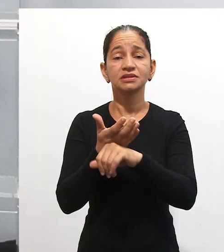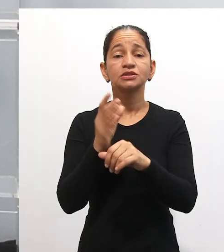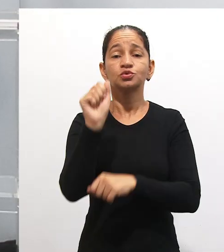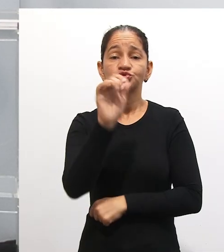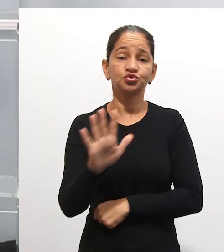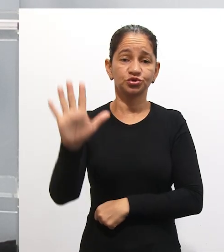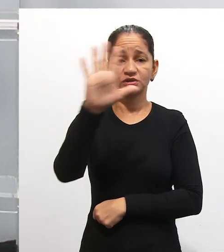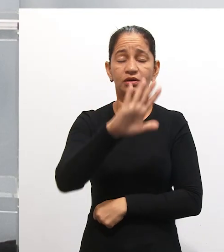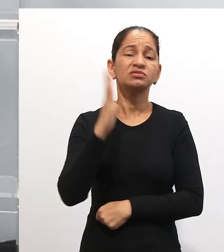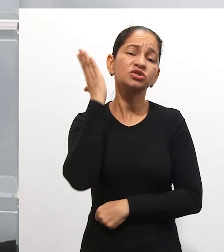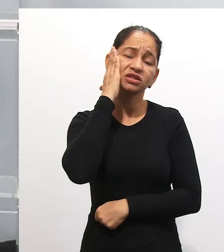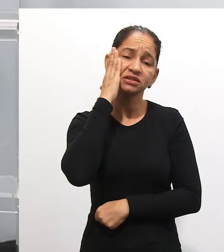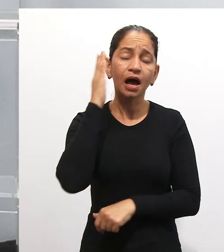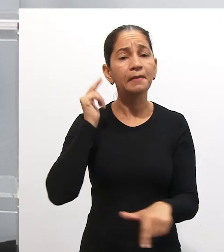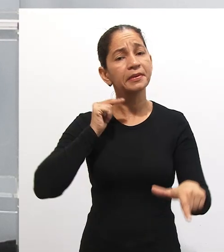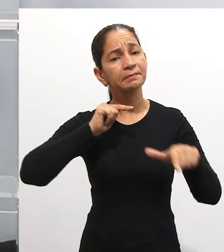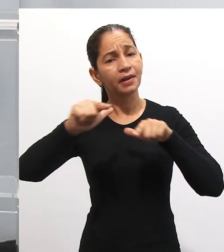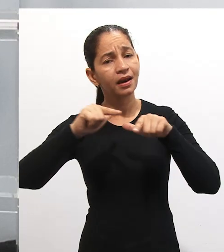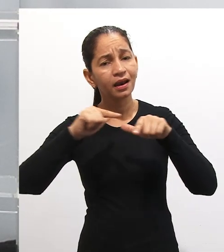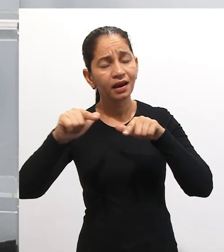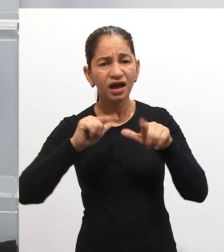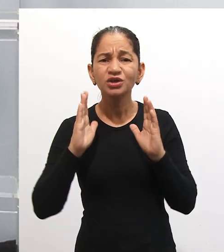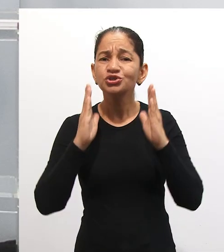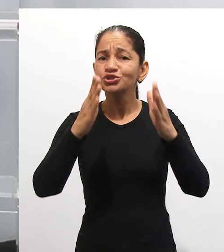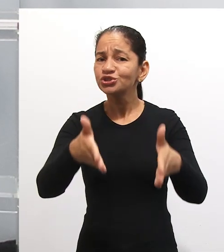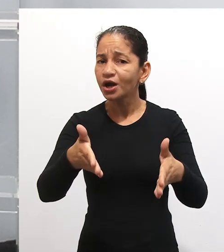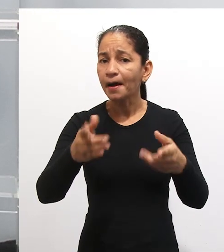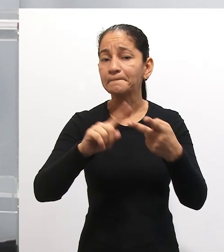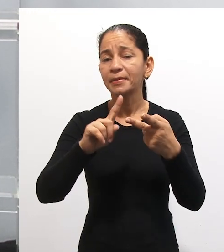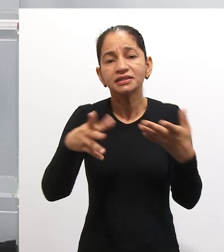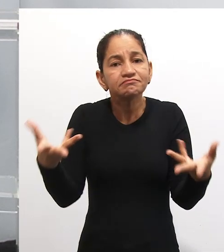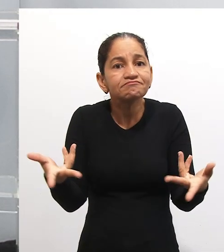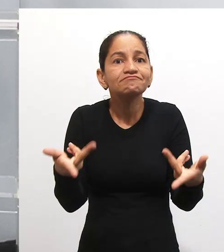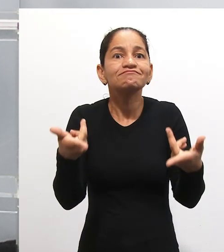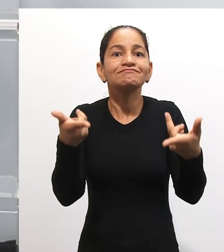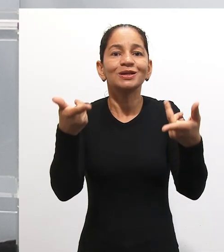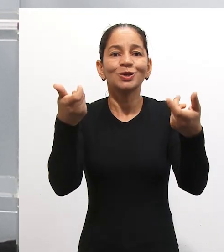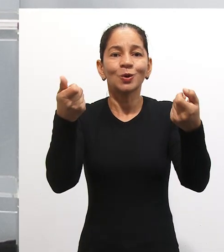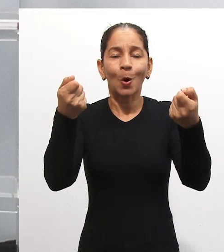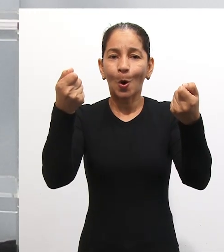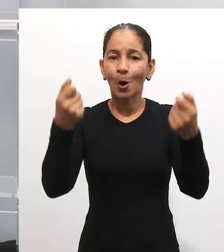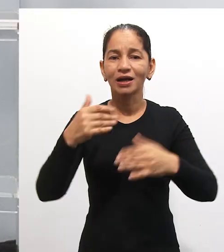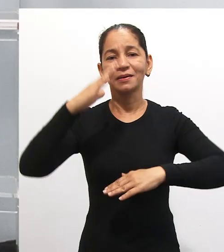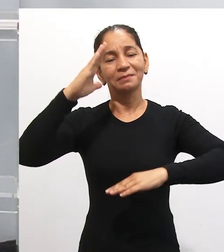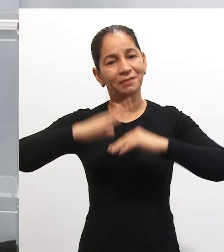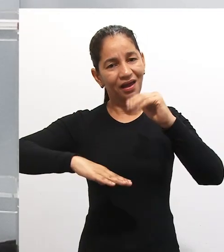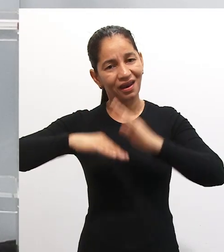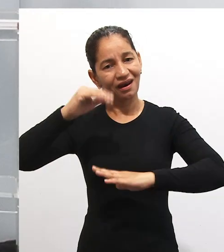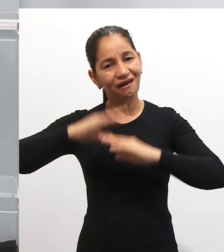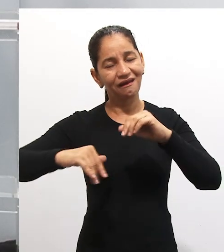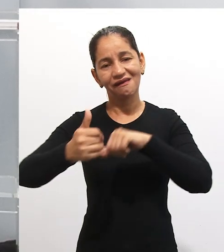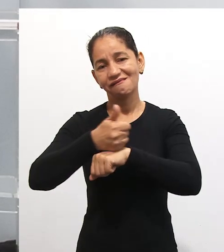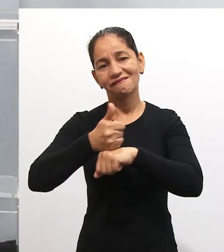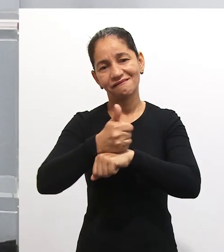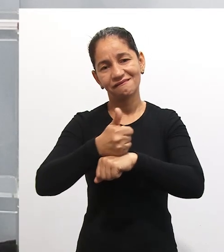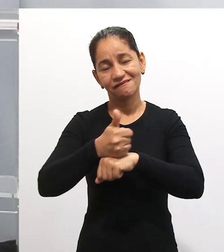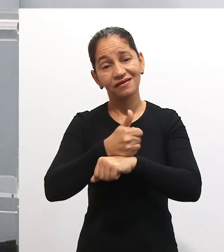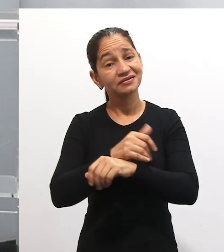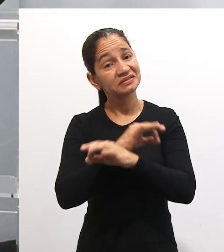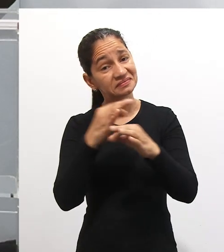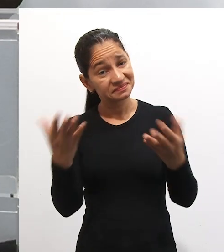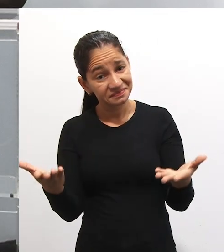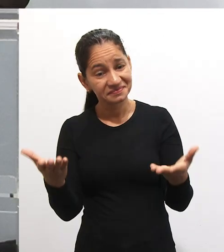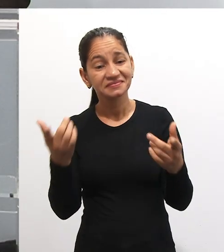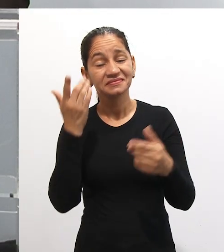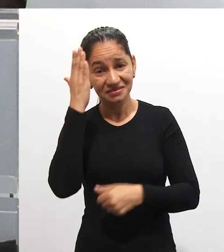tá bom? A gente já está funcionando, então por que não aprimorar daquela profissionalizada no negócio,